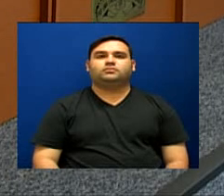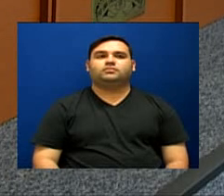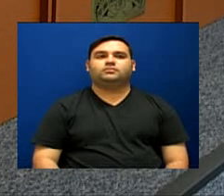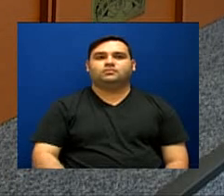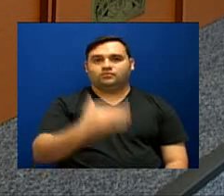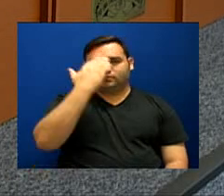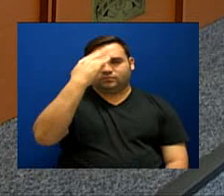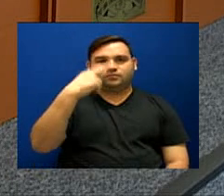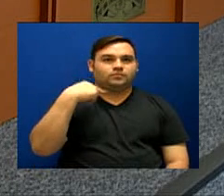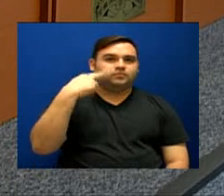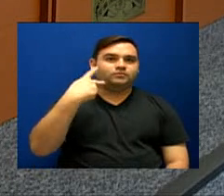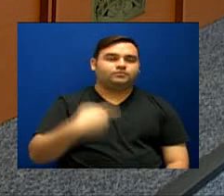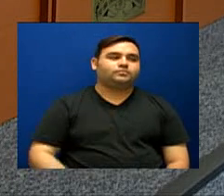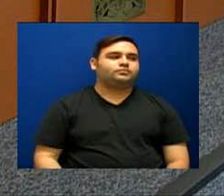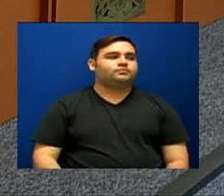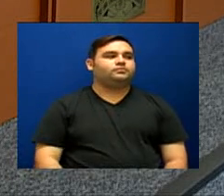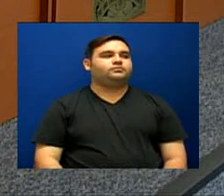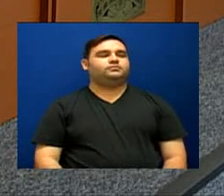Obrigado, vereador.